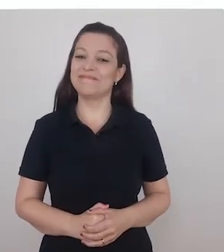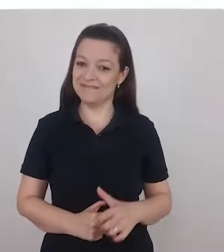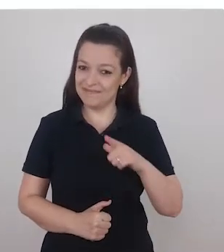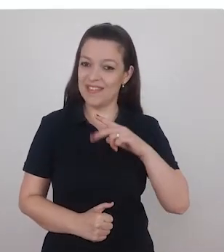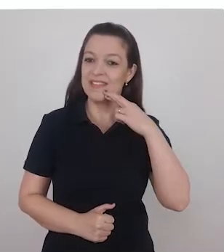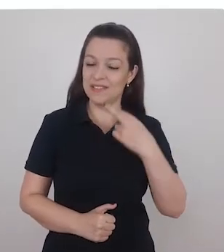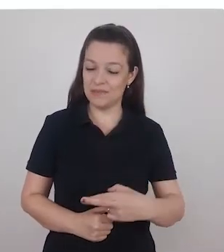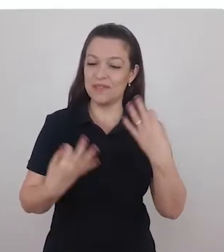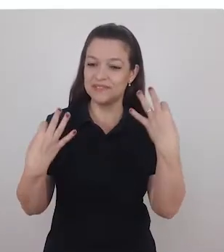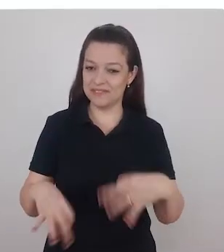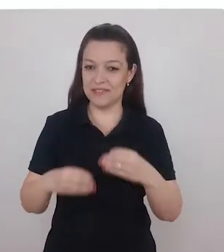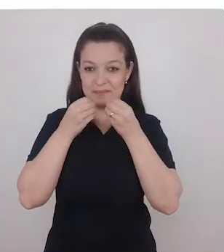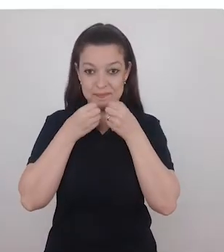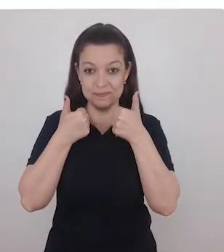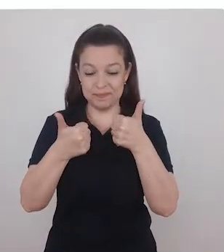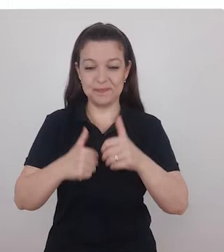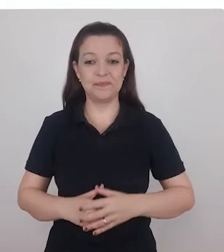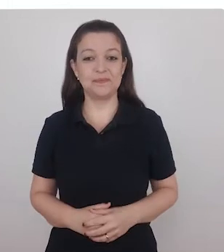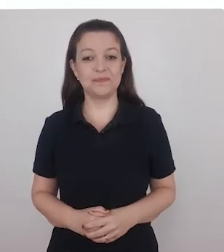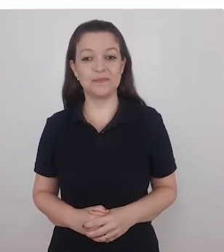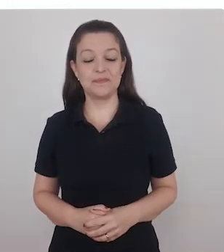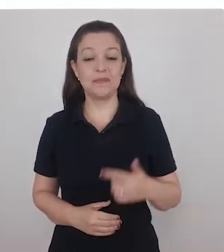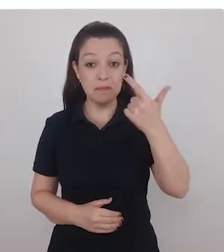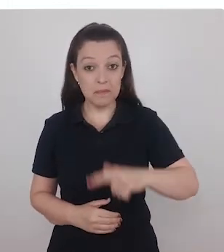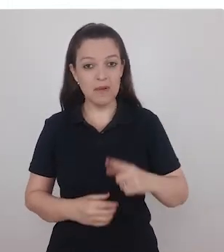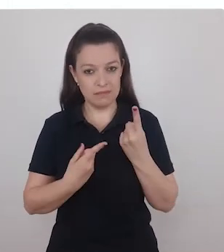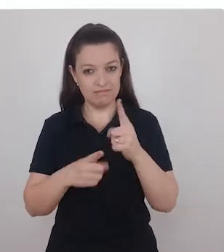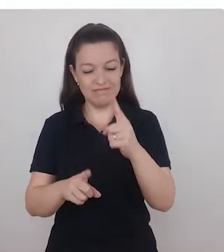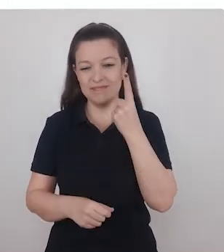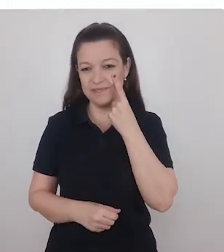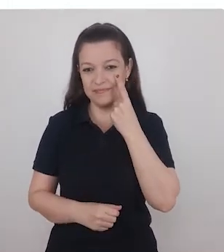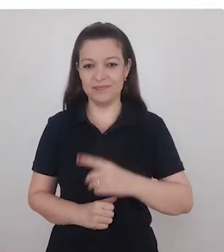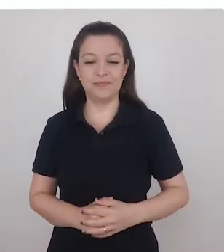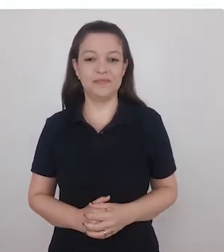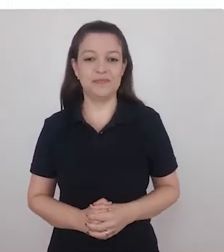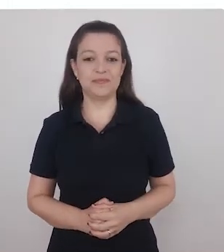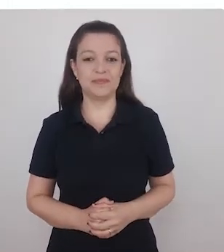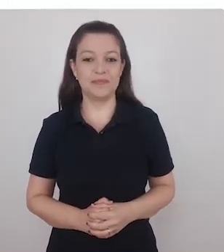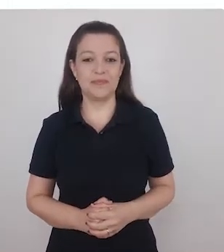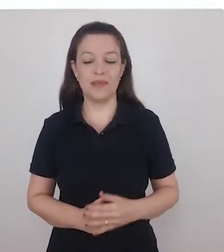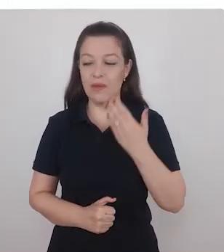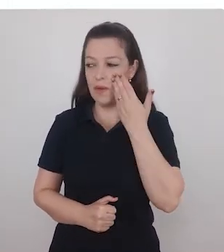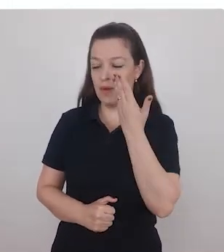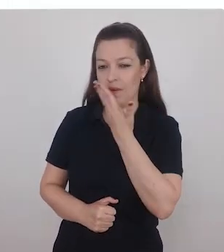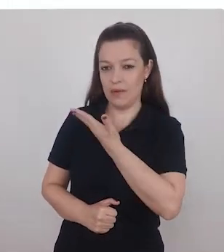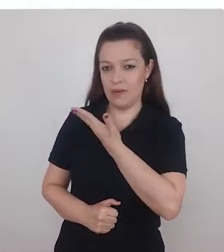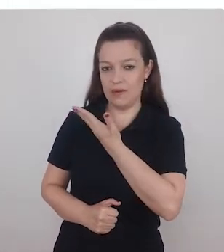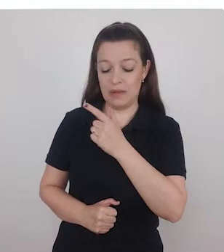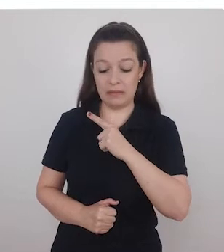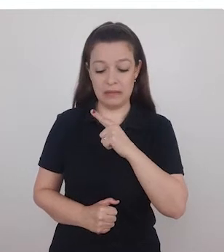Um grande. Muito bem. Vamos para o próximo desafio? Observem aqui. Nós temos